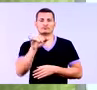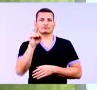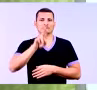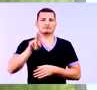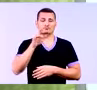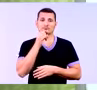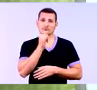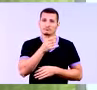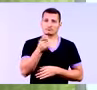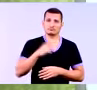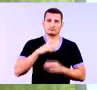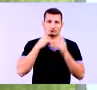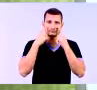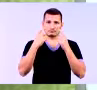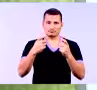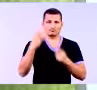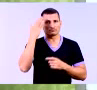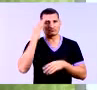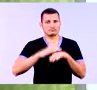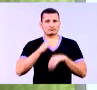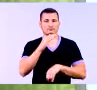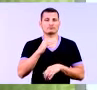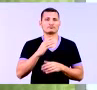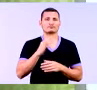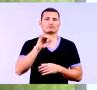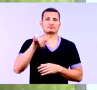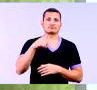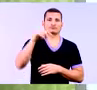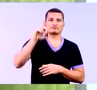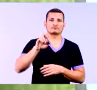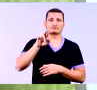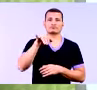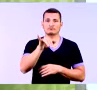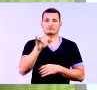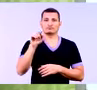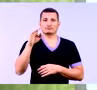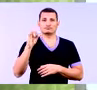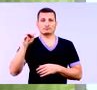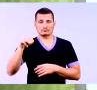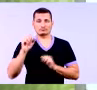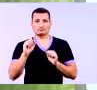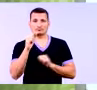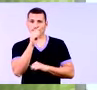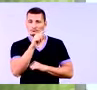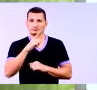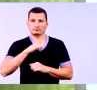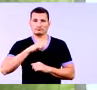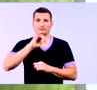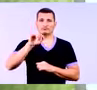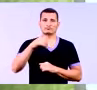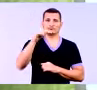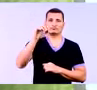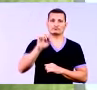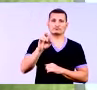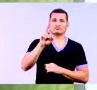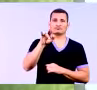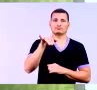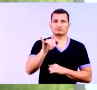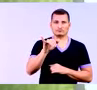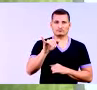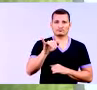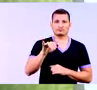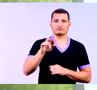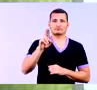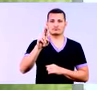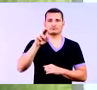interessado em buscar e saber mais sobre jQuery, jQuery.com. existe o jQuery UI,